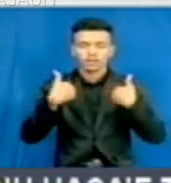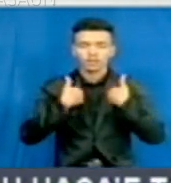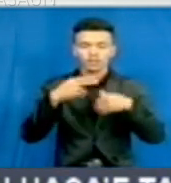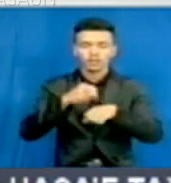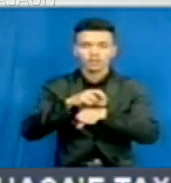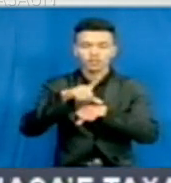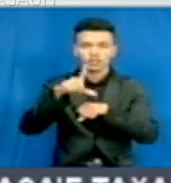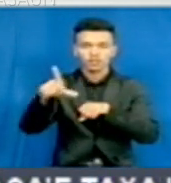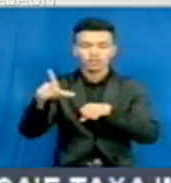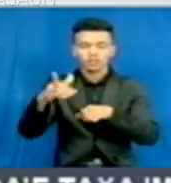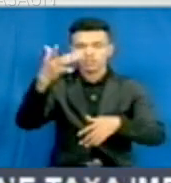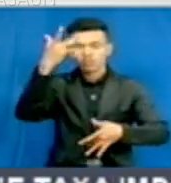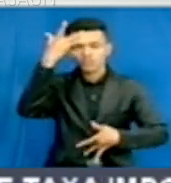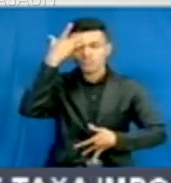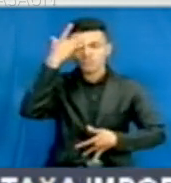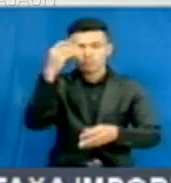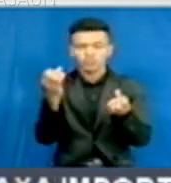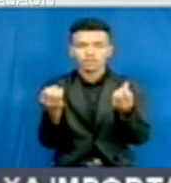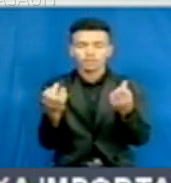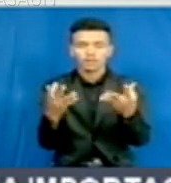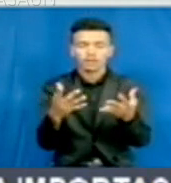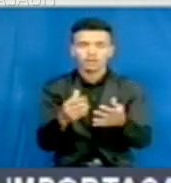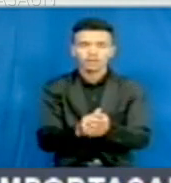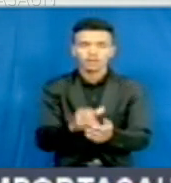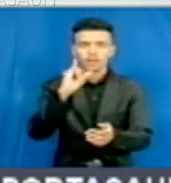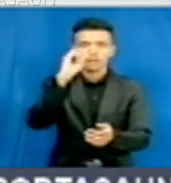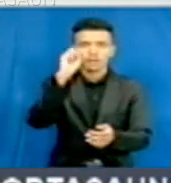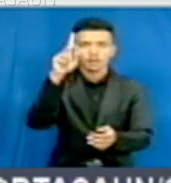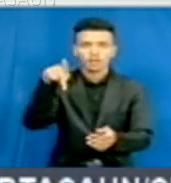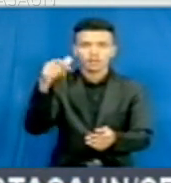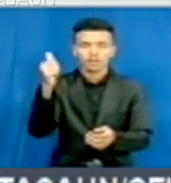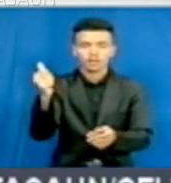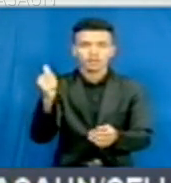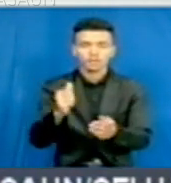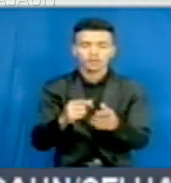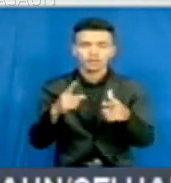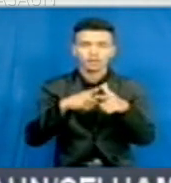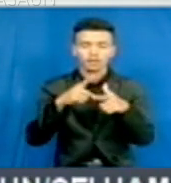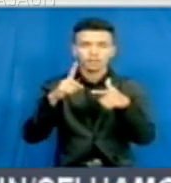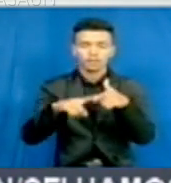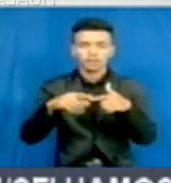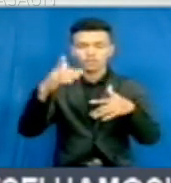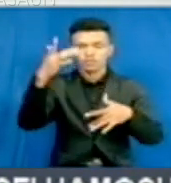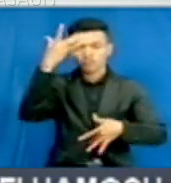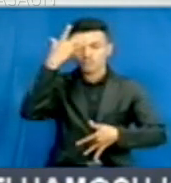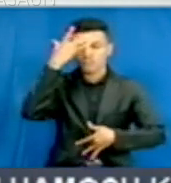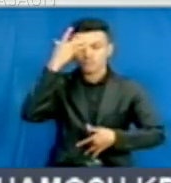nacional. Moras ne vem aqui bar aqui Hermera, maca ispa. Tir fale mai maca moras bensa.